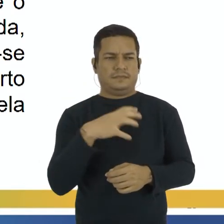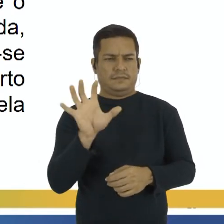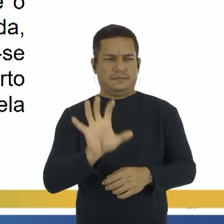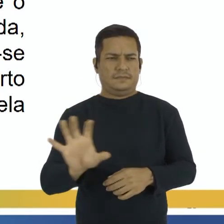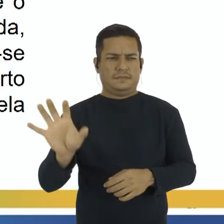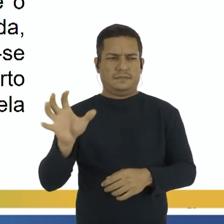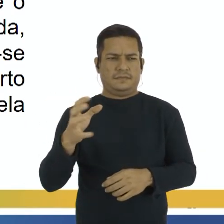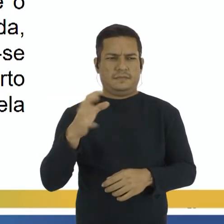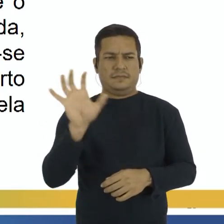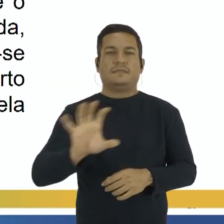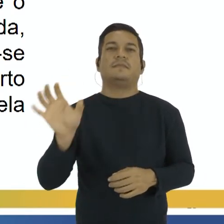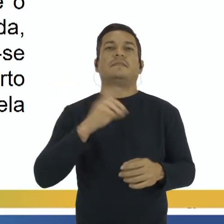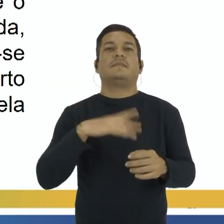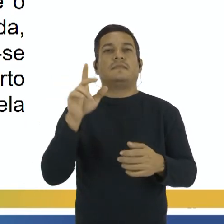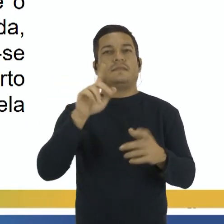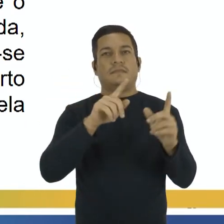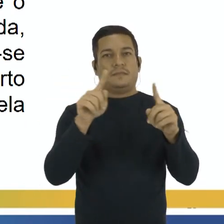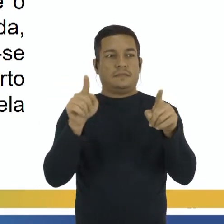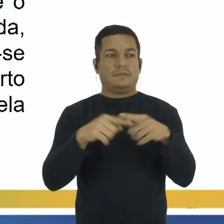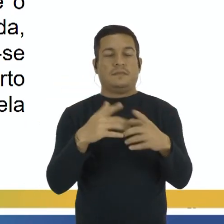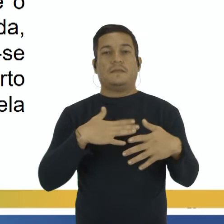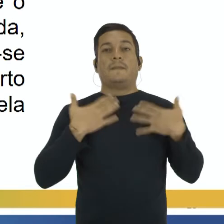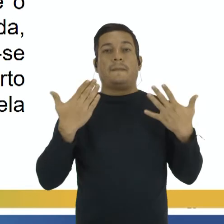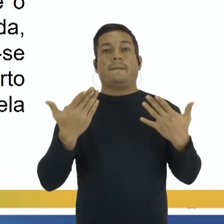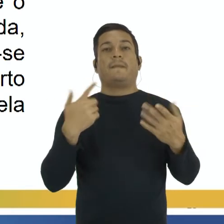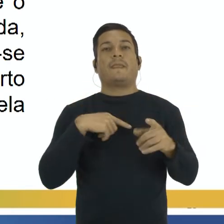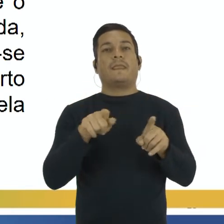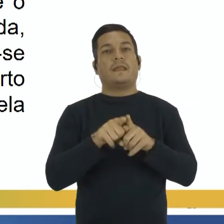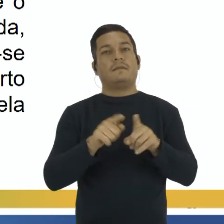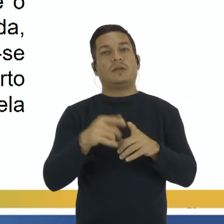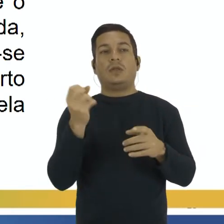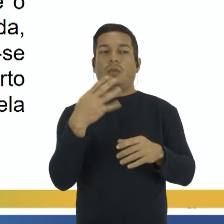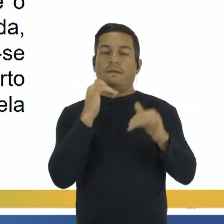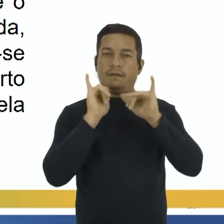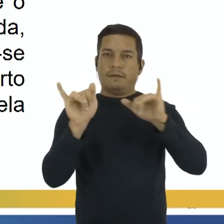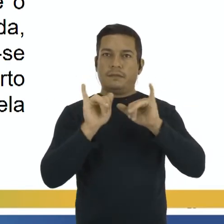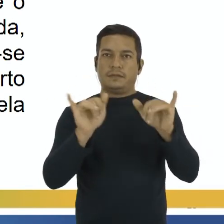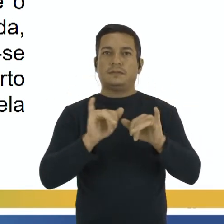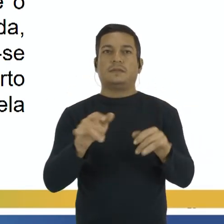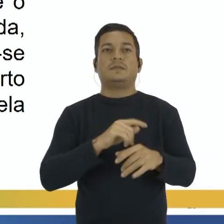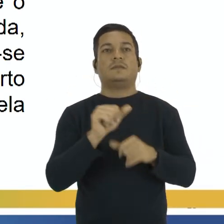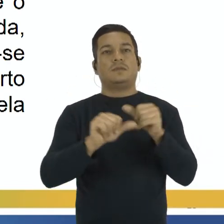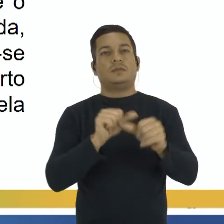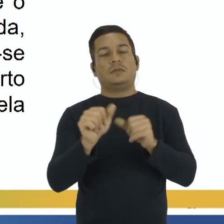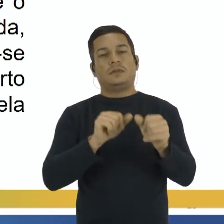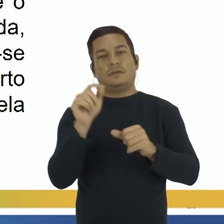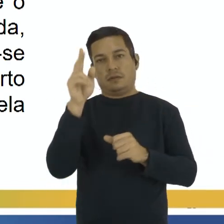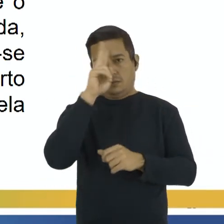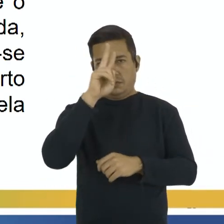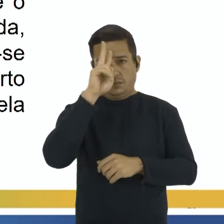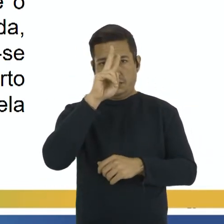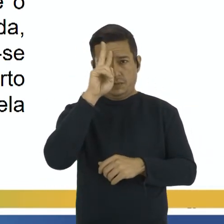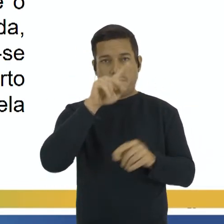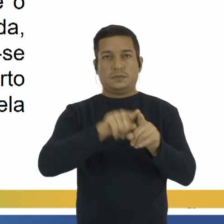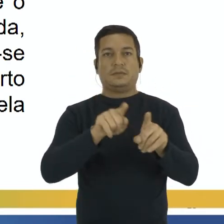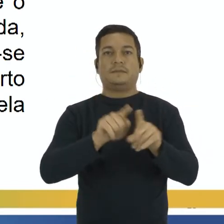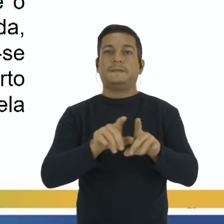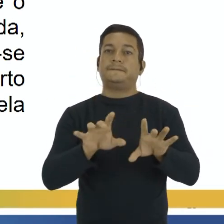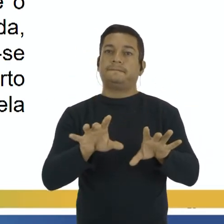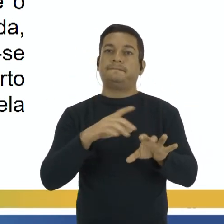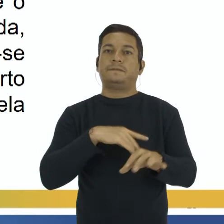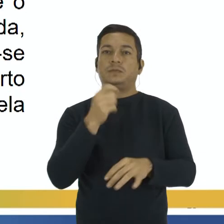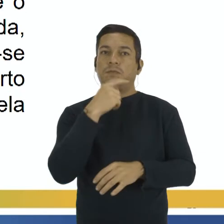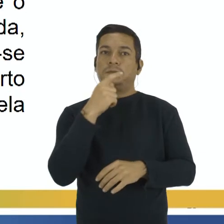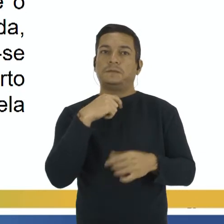quadrinho em que o leitor é surpreendido ou que uma nova informação é dada, mudando o rumo da história. Assim sendo, o